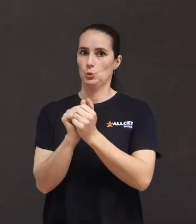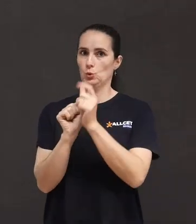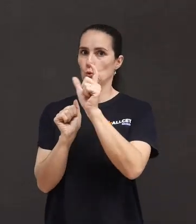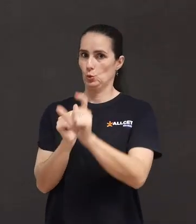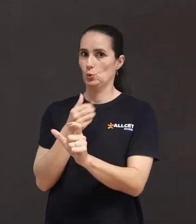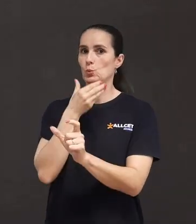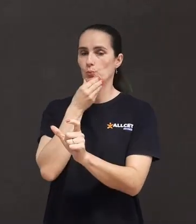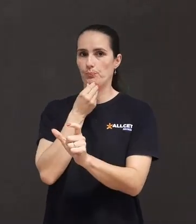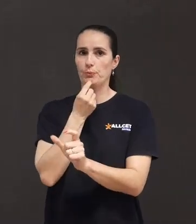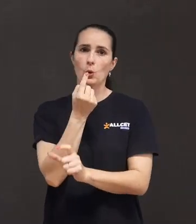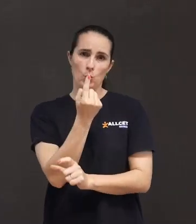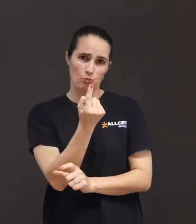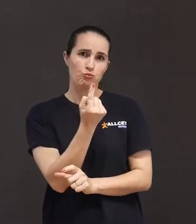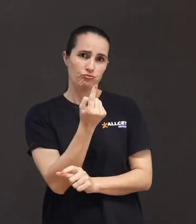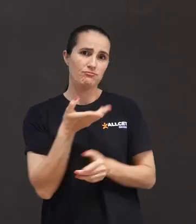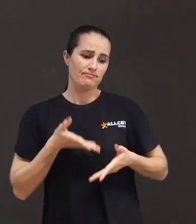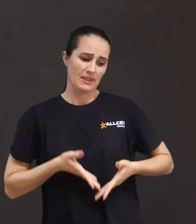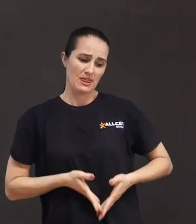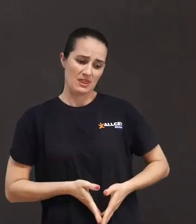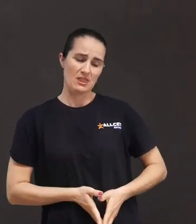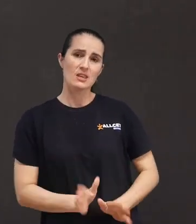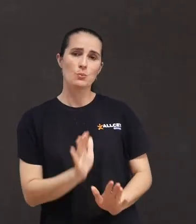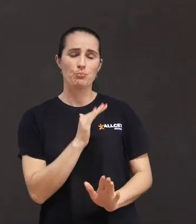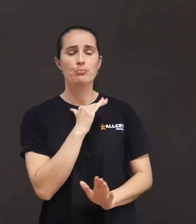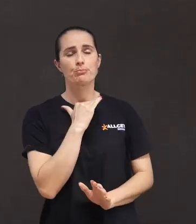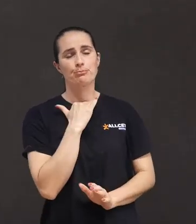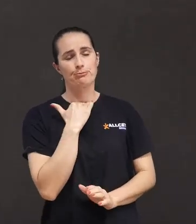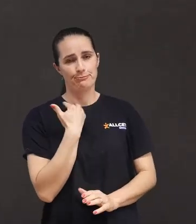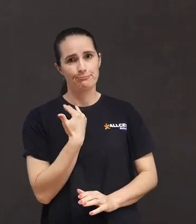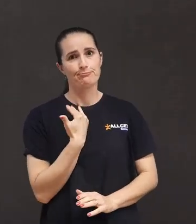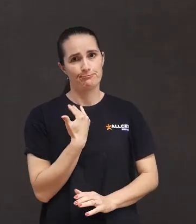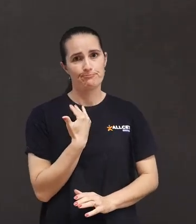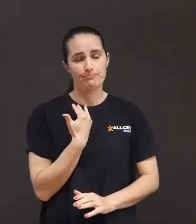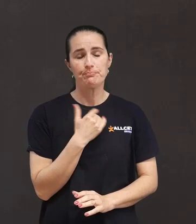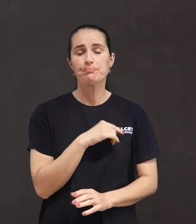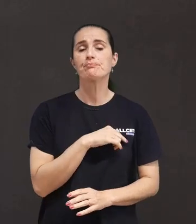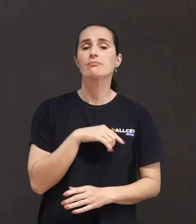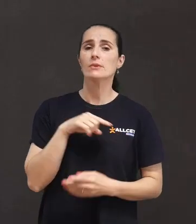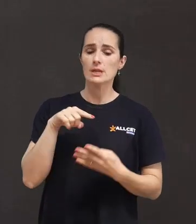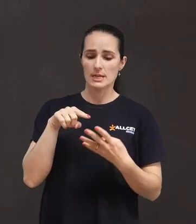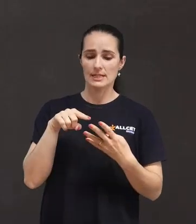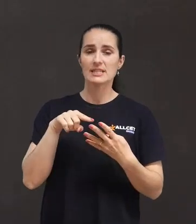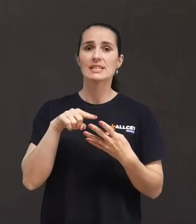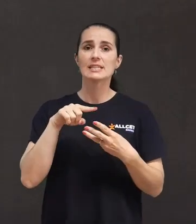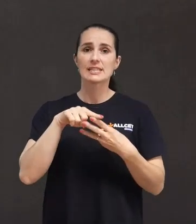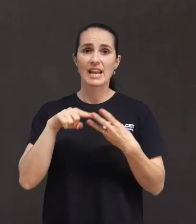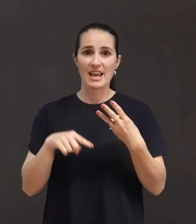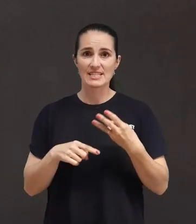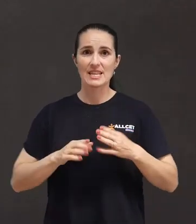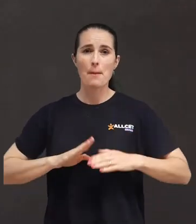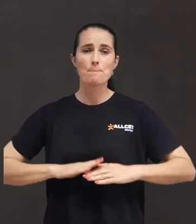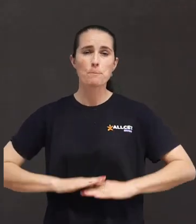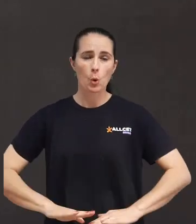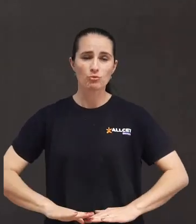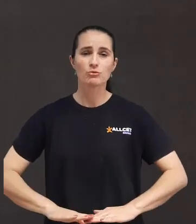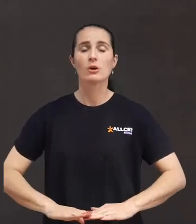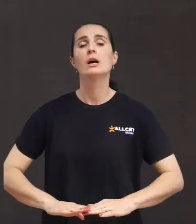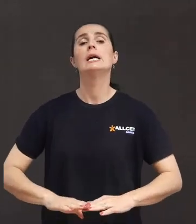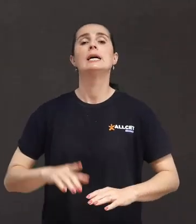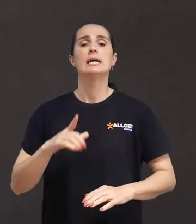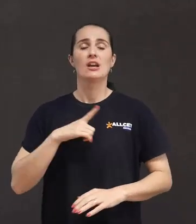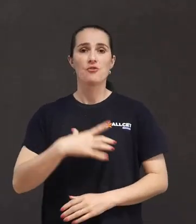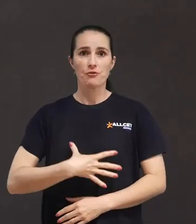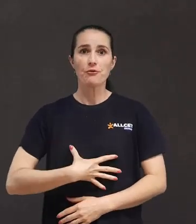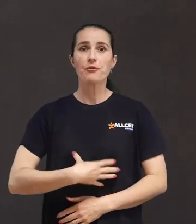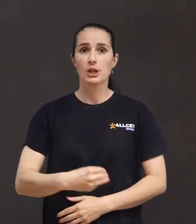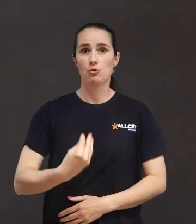um nasceu morto, né? Nasceu e morreu, e 3 abortos, e eu tenho 5 vivos só.